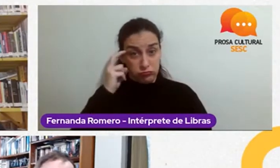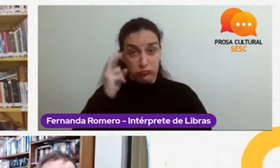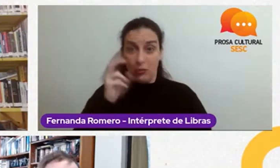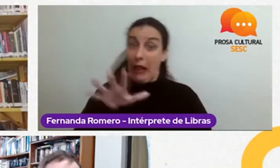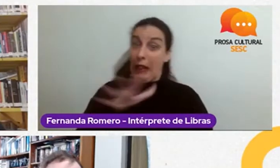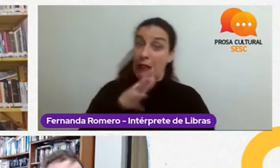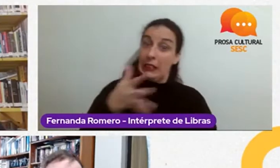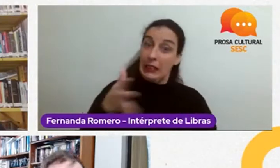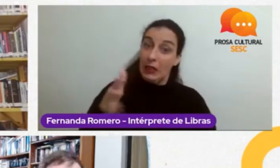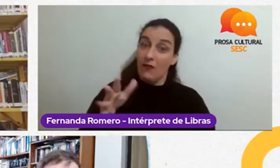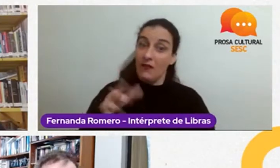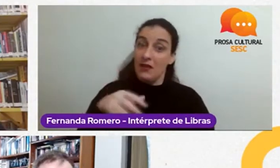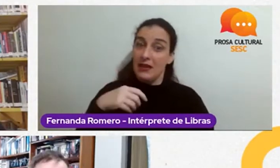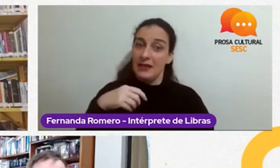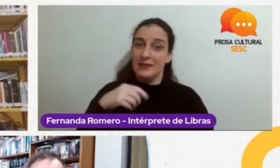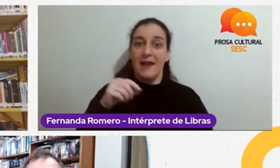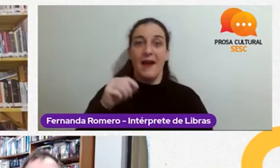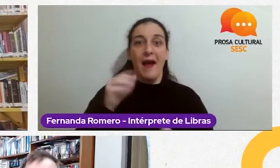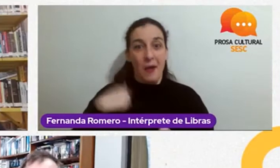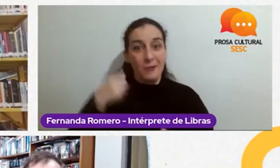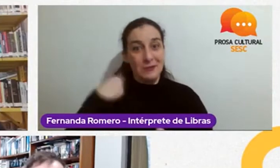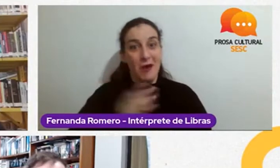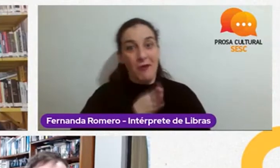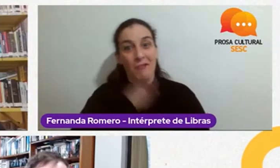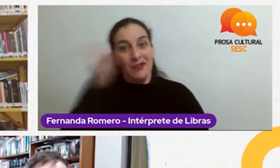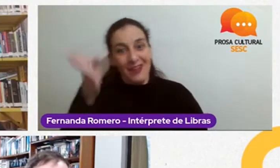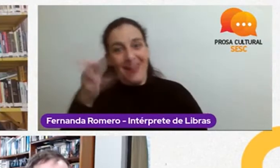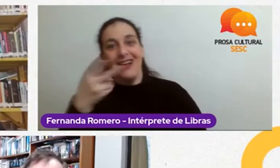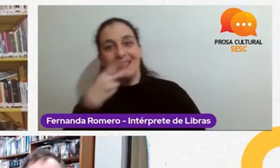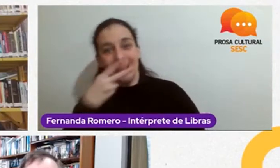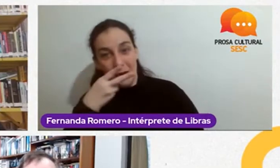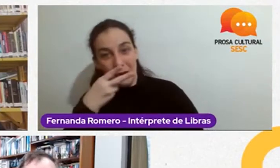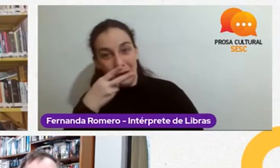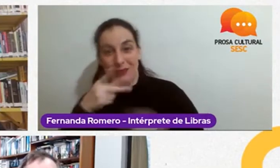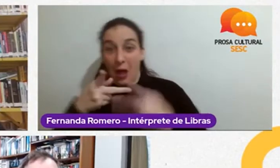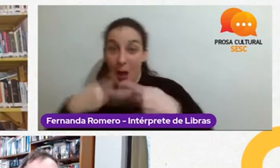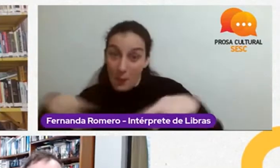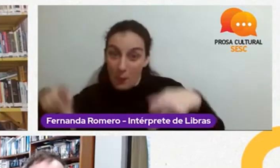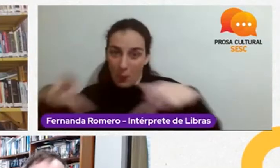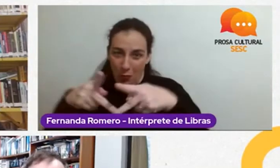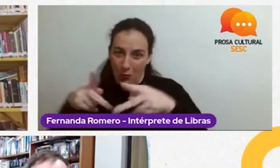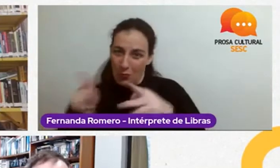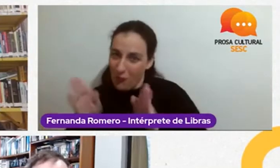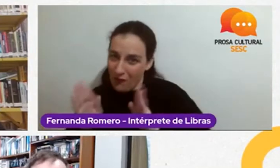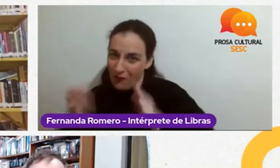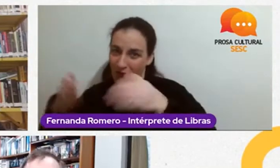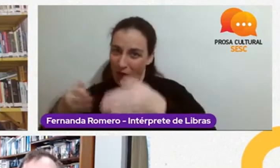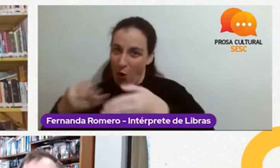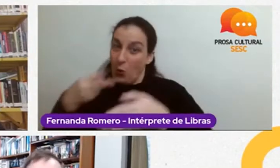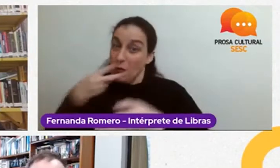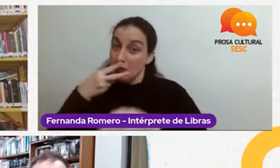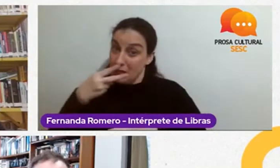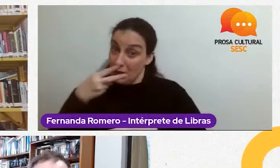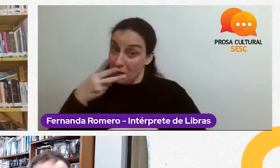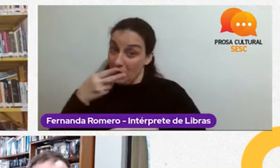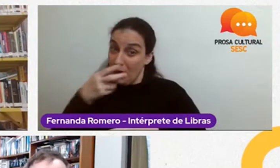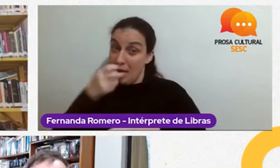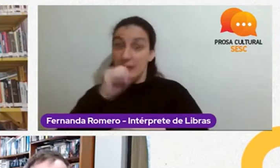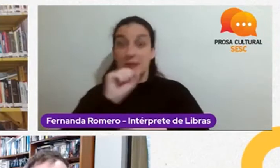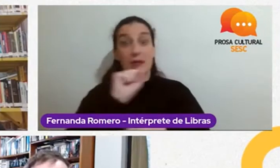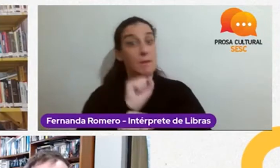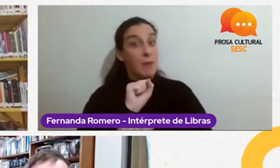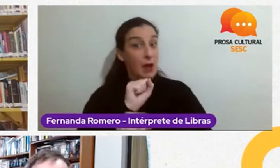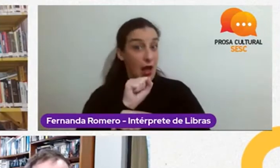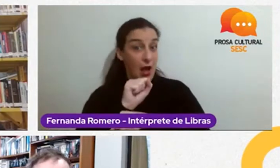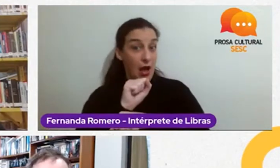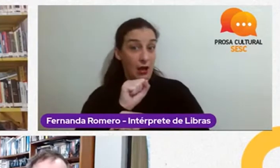fazer, digamos assim, em Santa Cruz. E a gente teria o público de Santa Cruz, né? Se a gente parar para pensar, o Prosa Cultural está falando para o